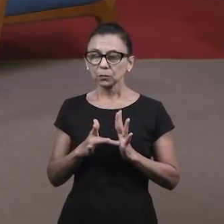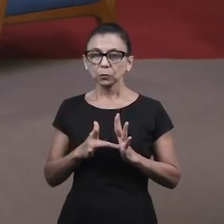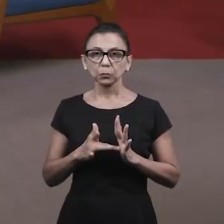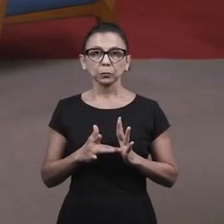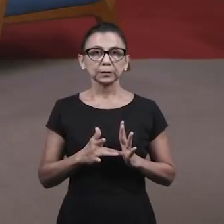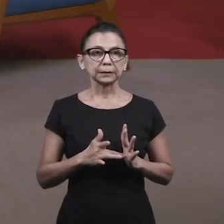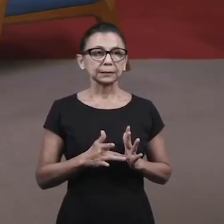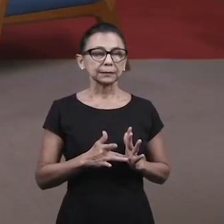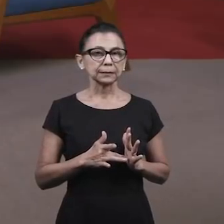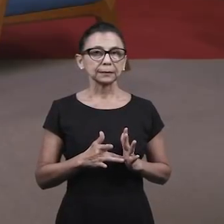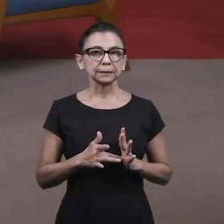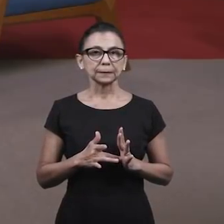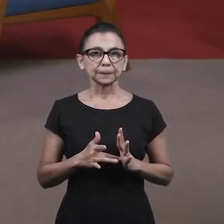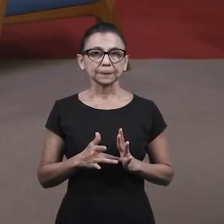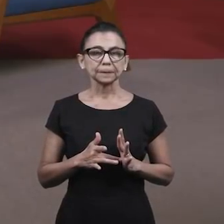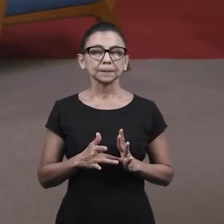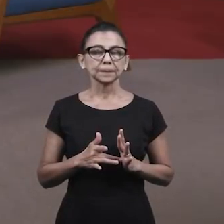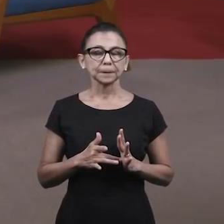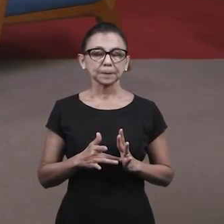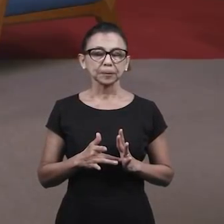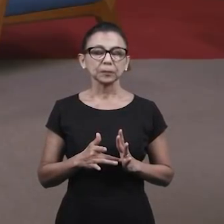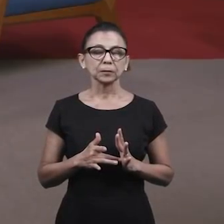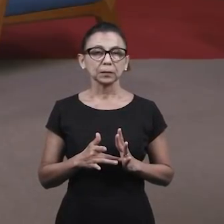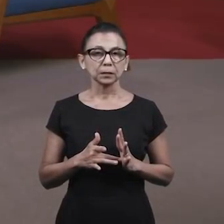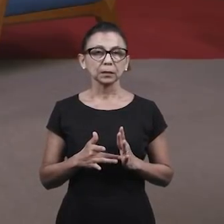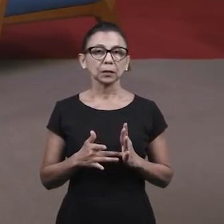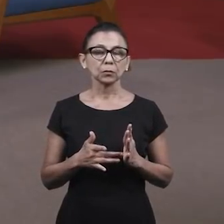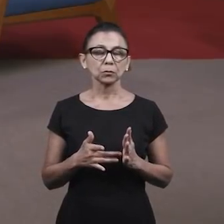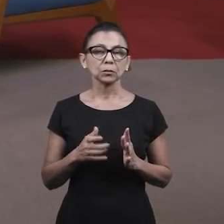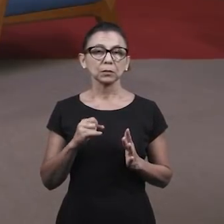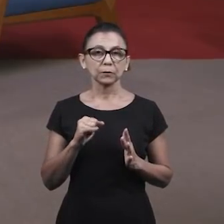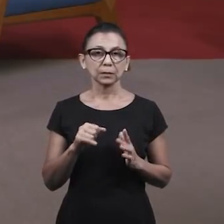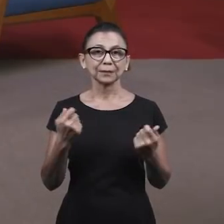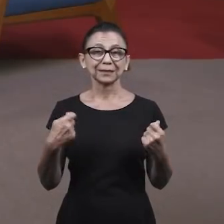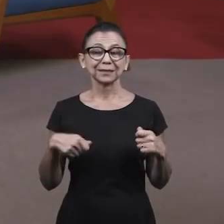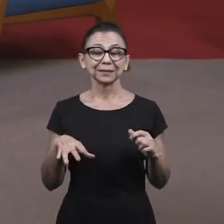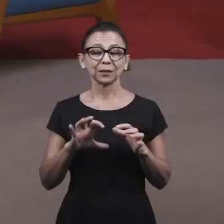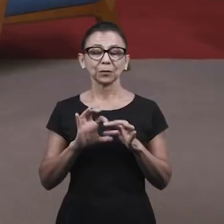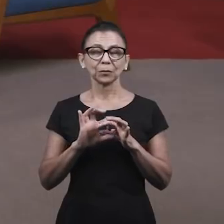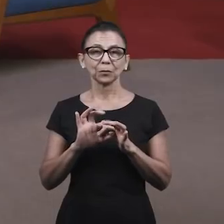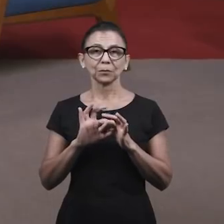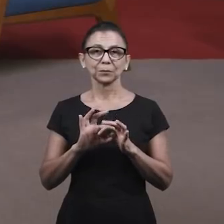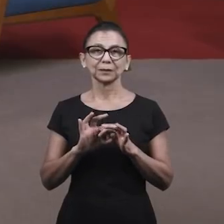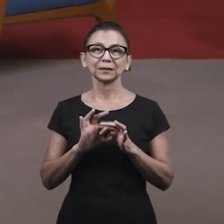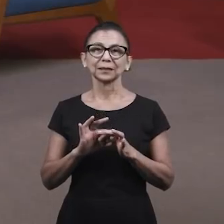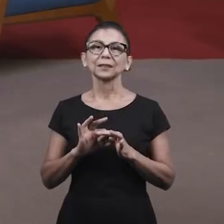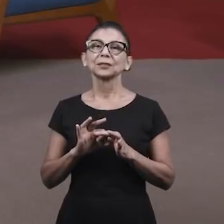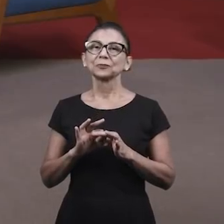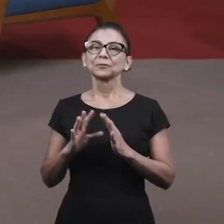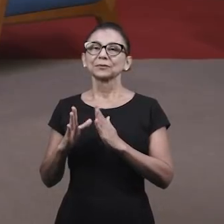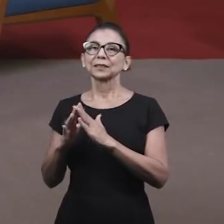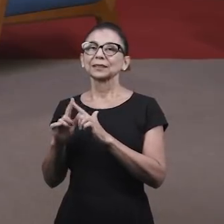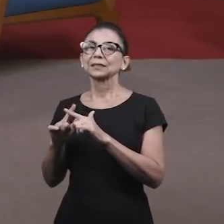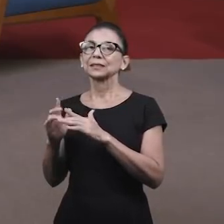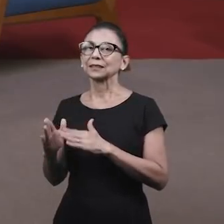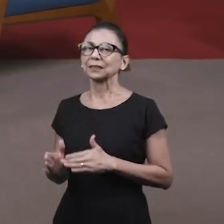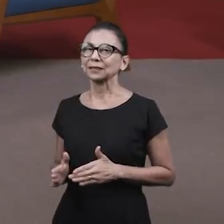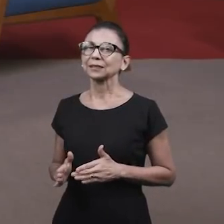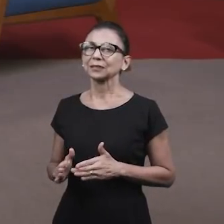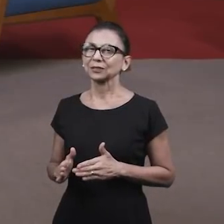Jesus entrou numa casa, foram fazer alguma refeição, e quando Jesus partiu o pão, Aquele gesto do partir do